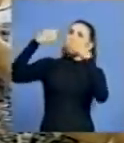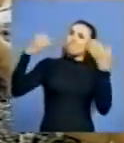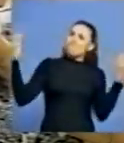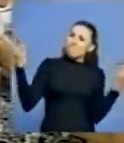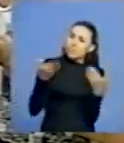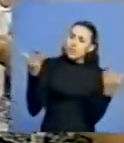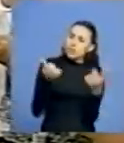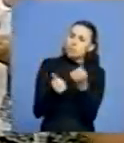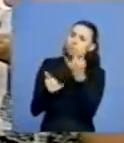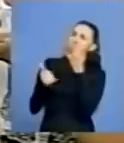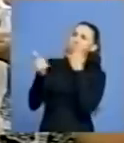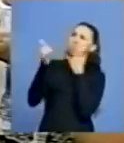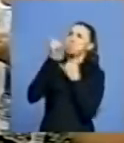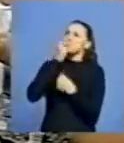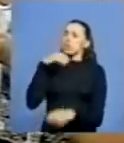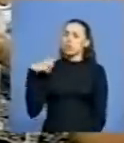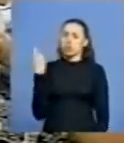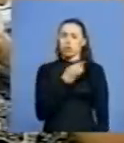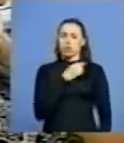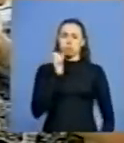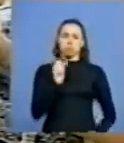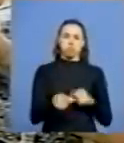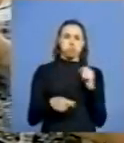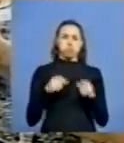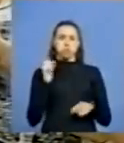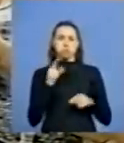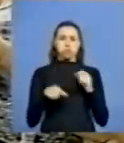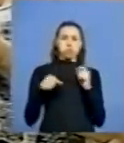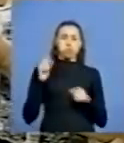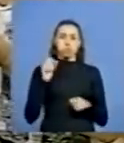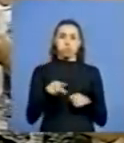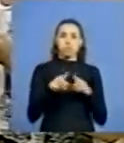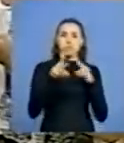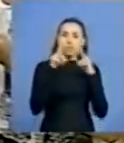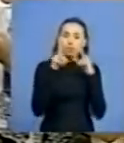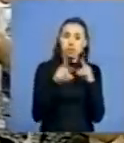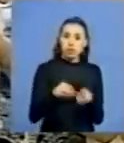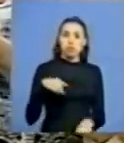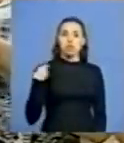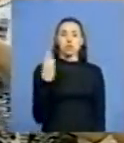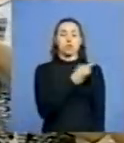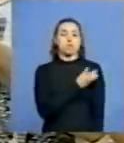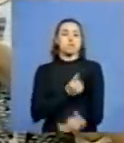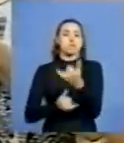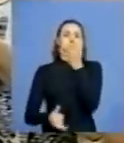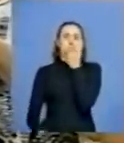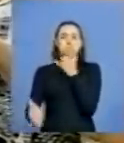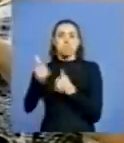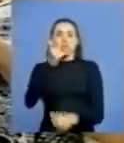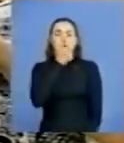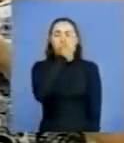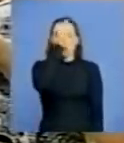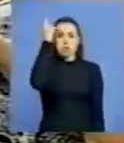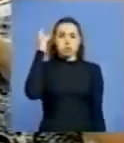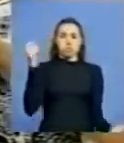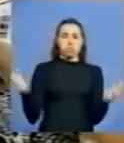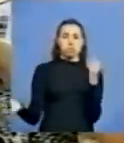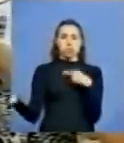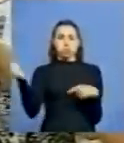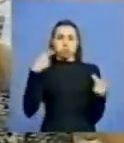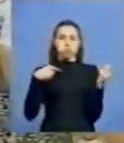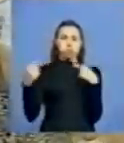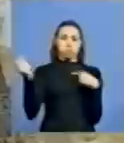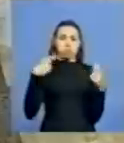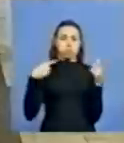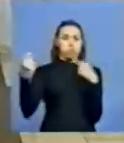dia nos dai hoje. Perdoai as nossas ofensas, assim como nós perdoamos a quem